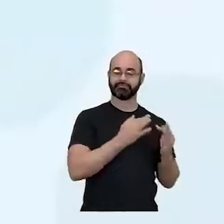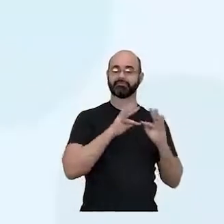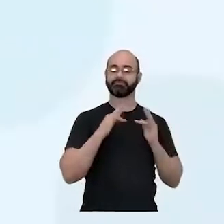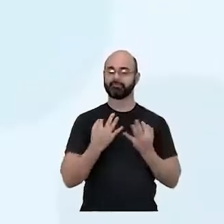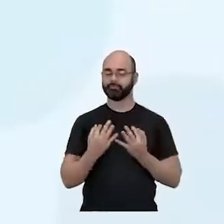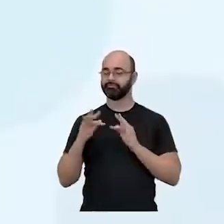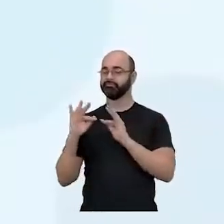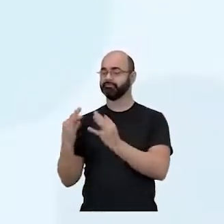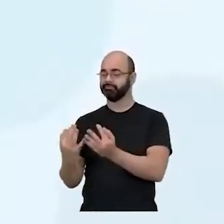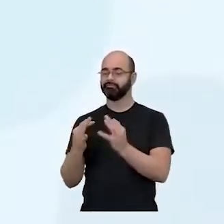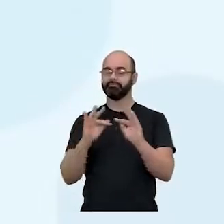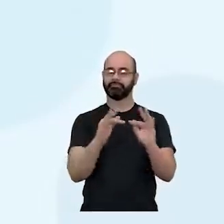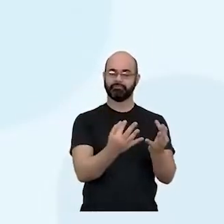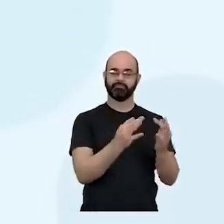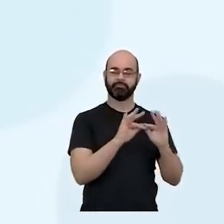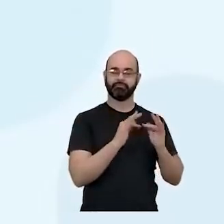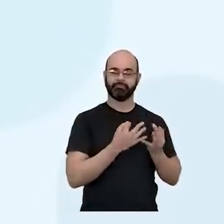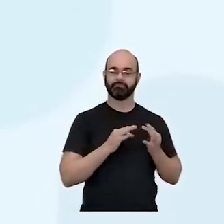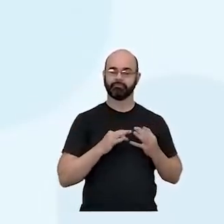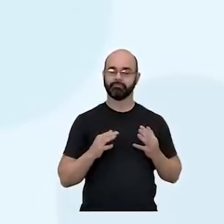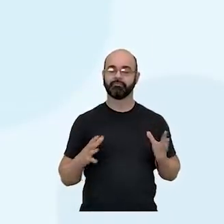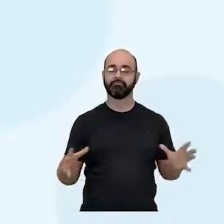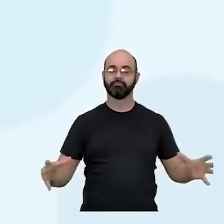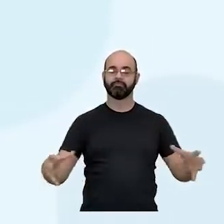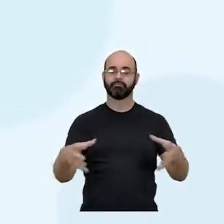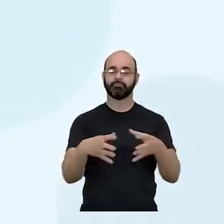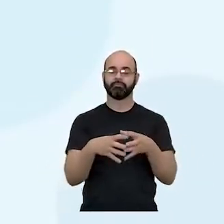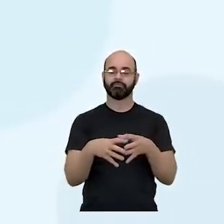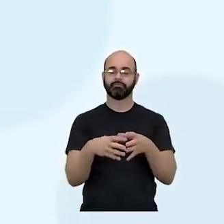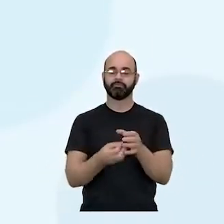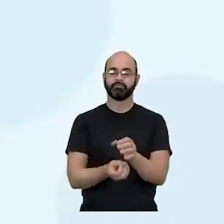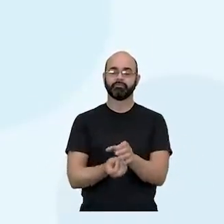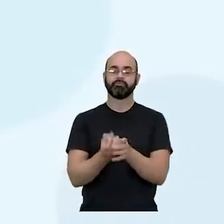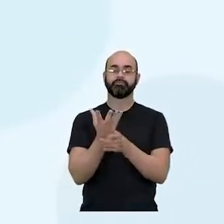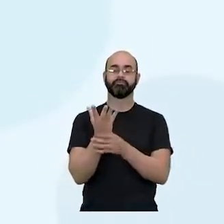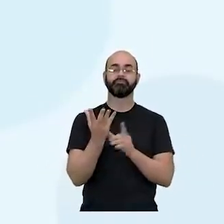grupo de famílias juntas forma,